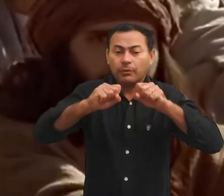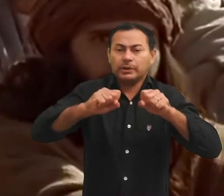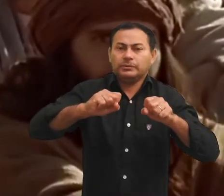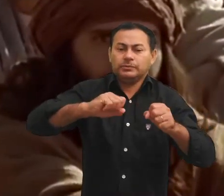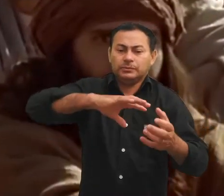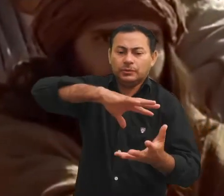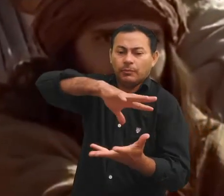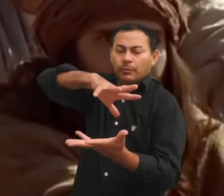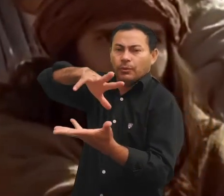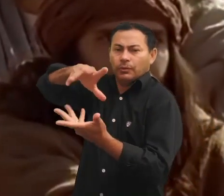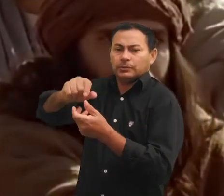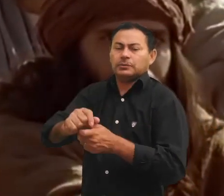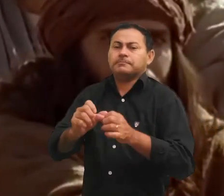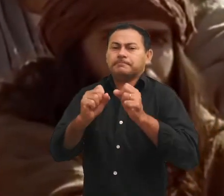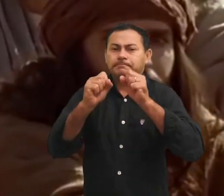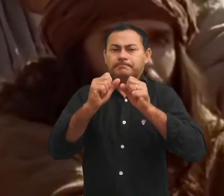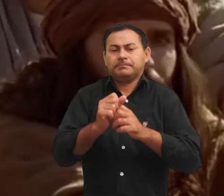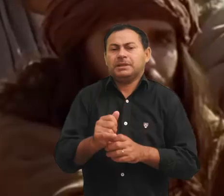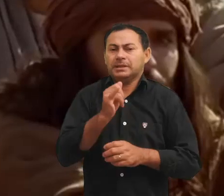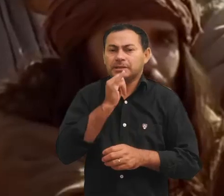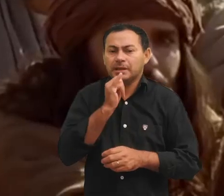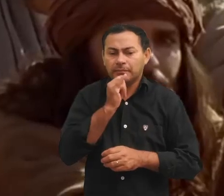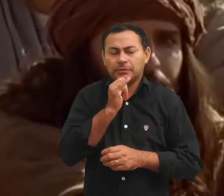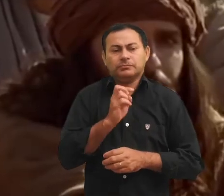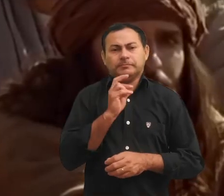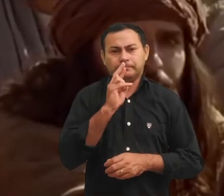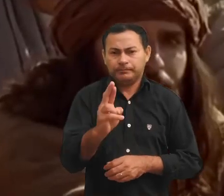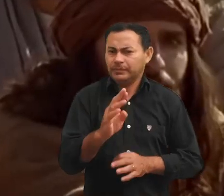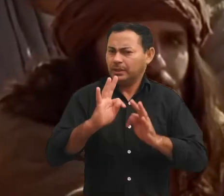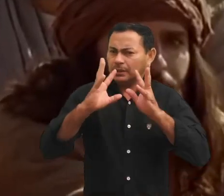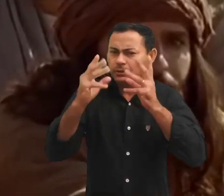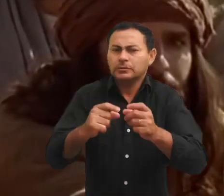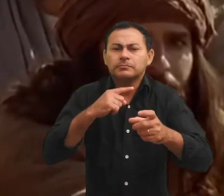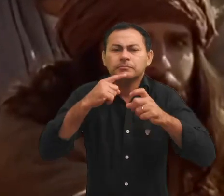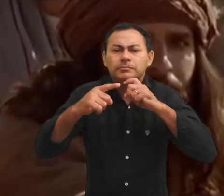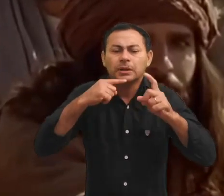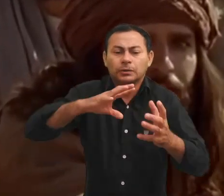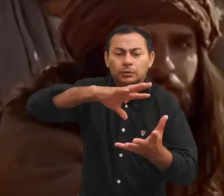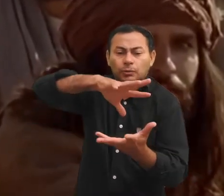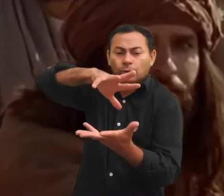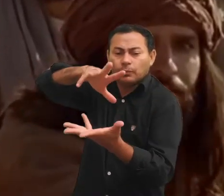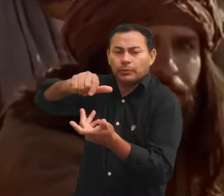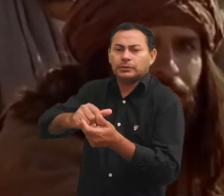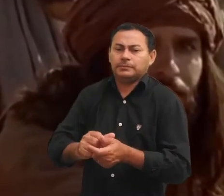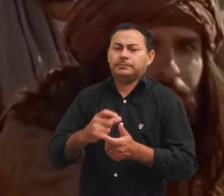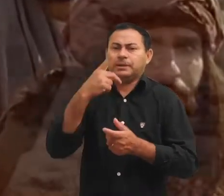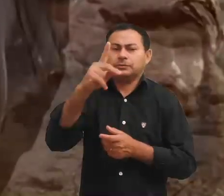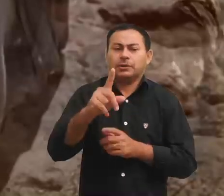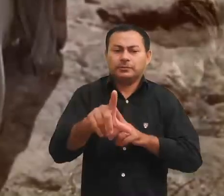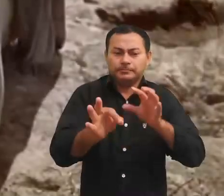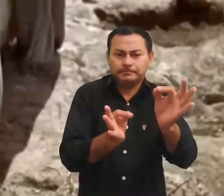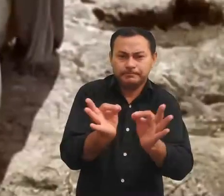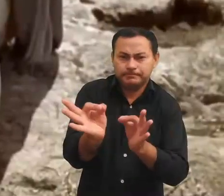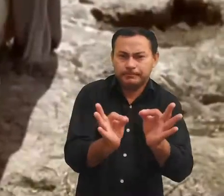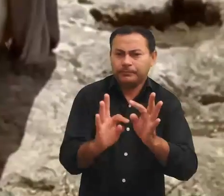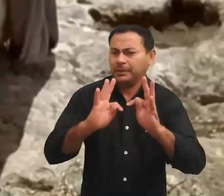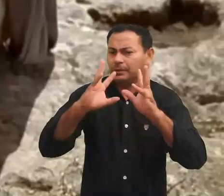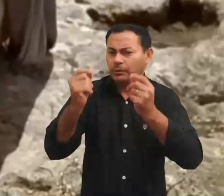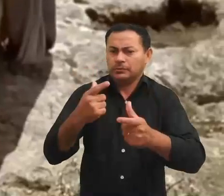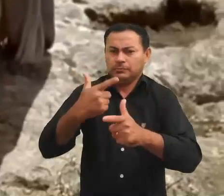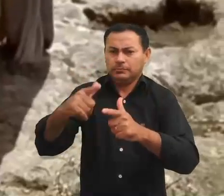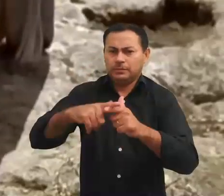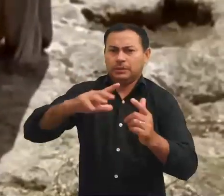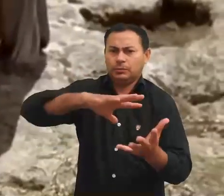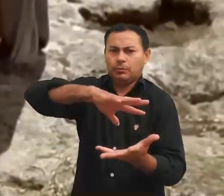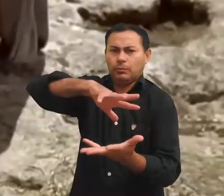da terra e a luz do mundo, parte da sua resposta para todas as dúvidas do mundo e parte da sua solução